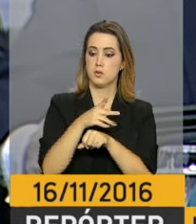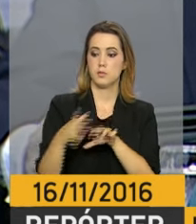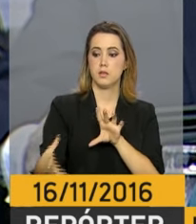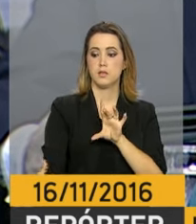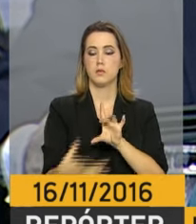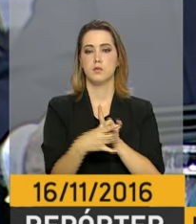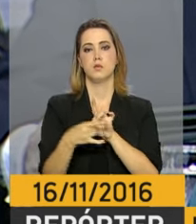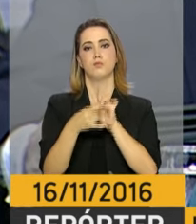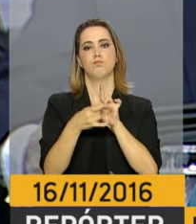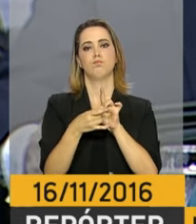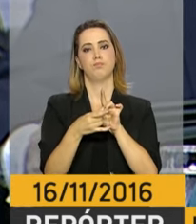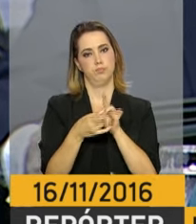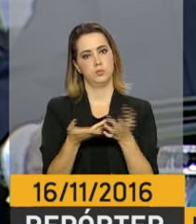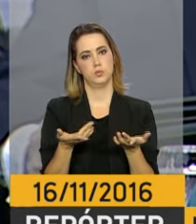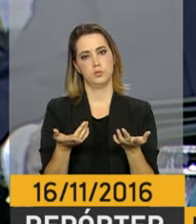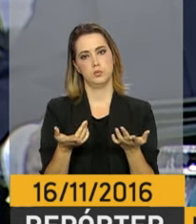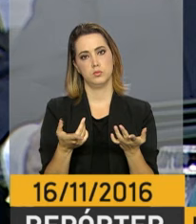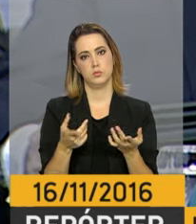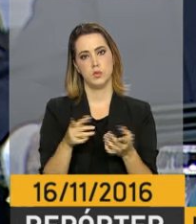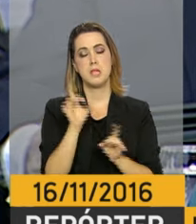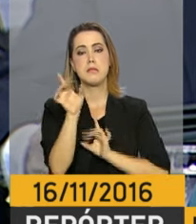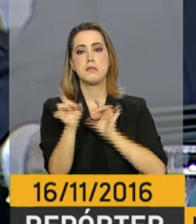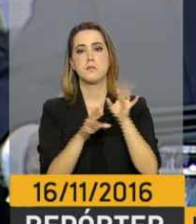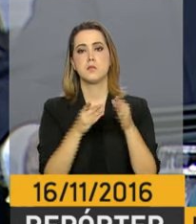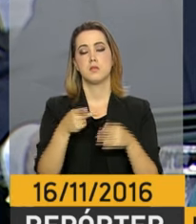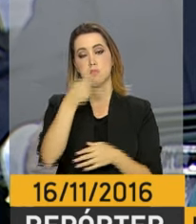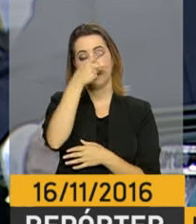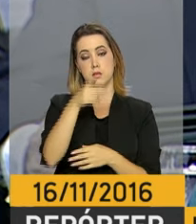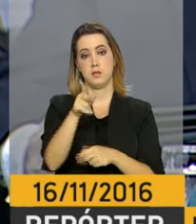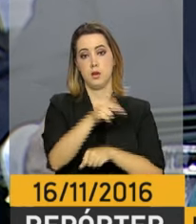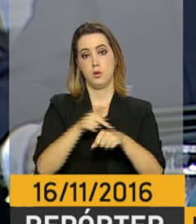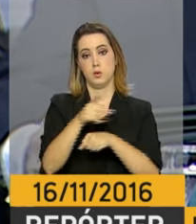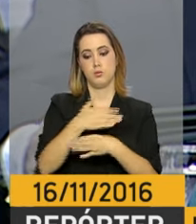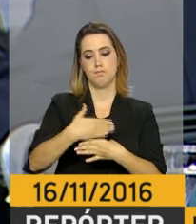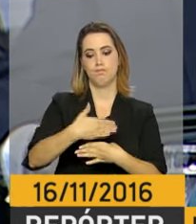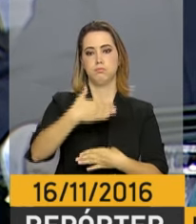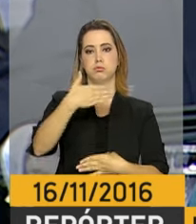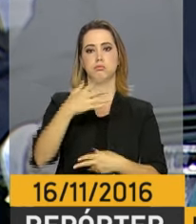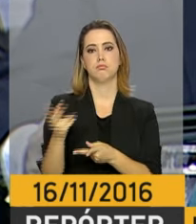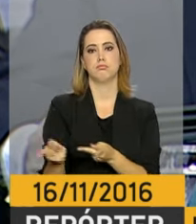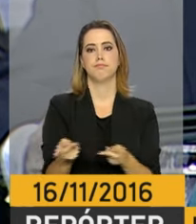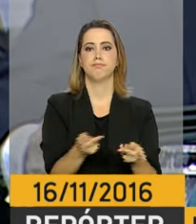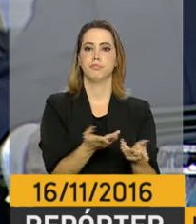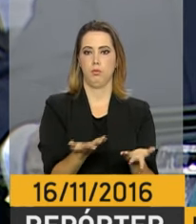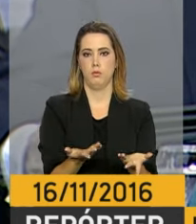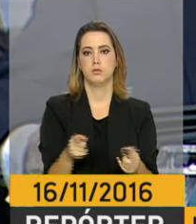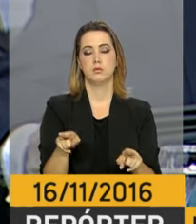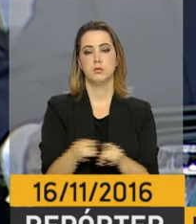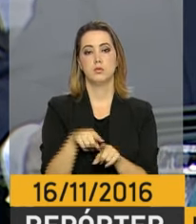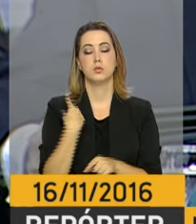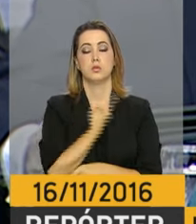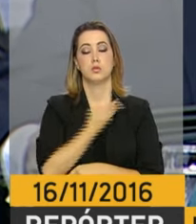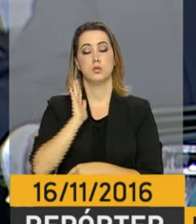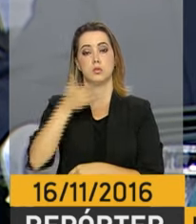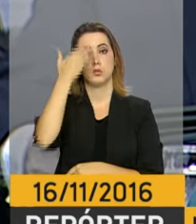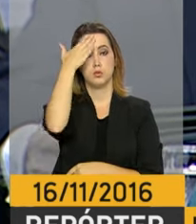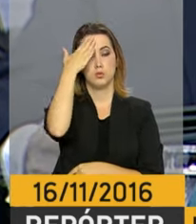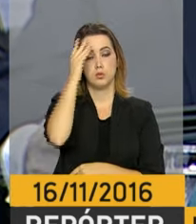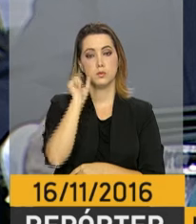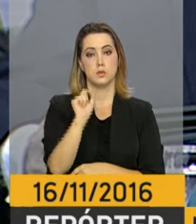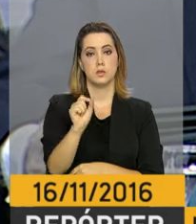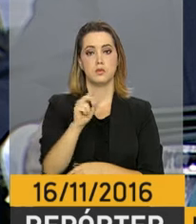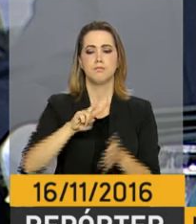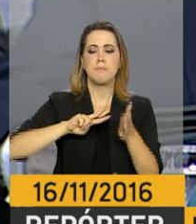daqueles eh que fazem fronteira entre si por isso nossas fronteiras nós sabemos tem